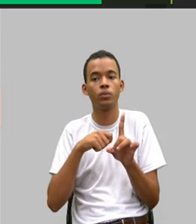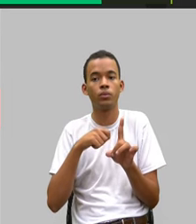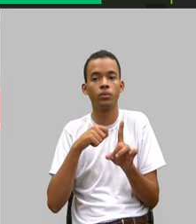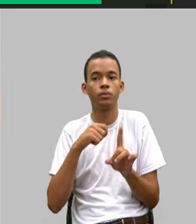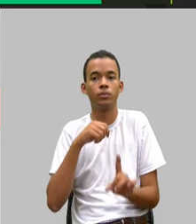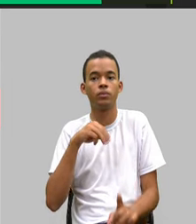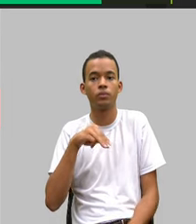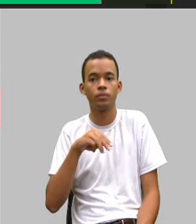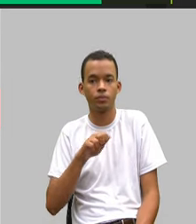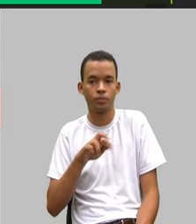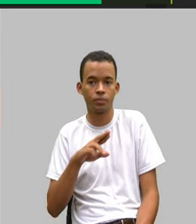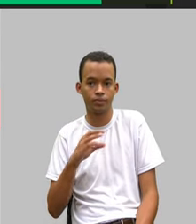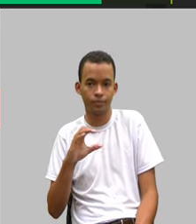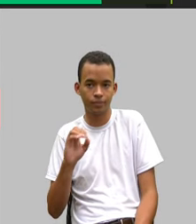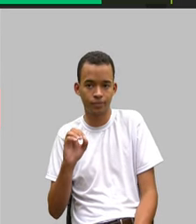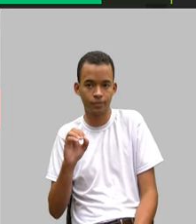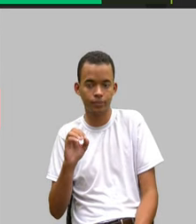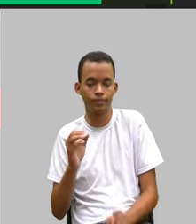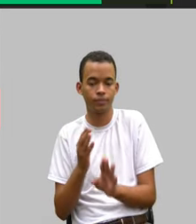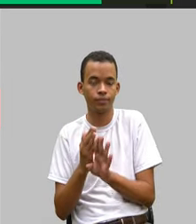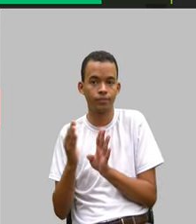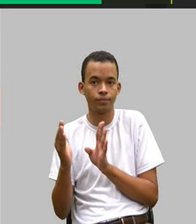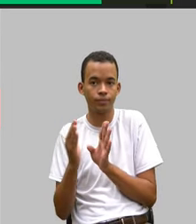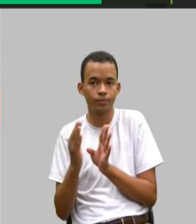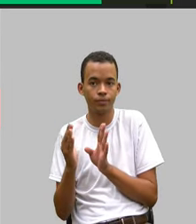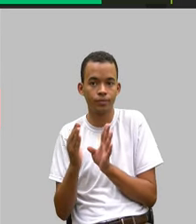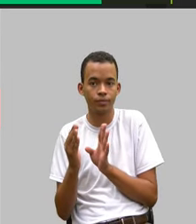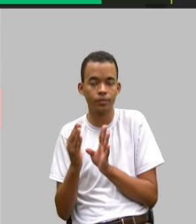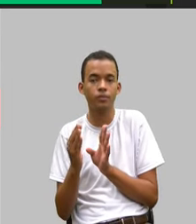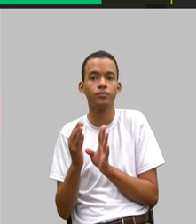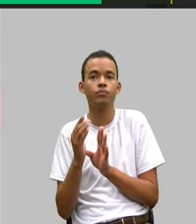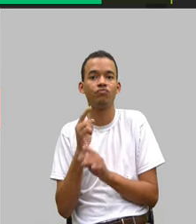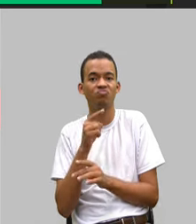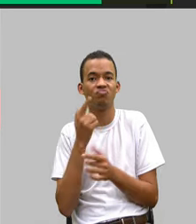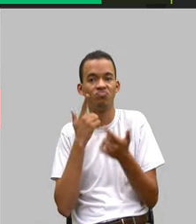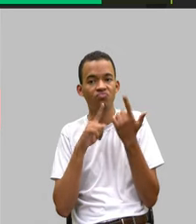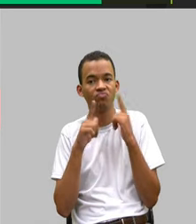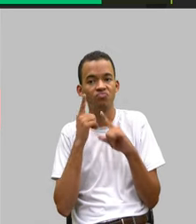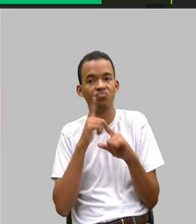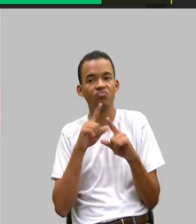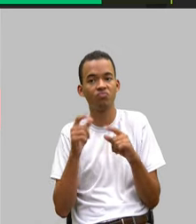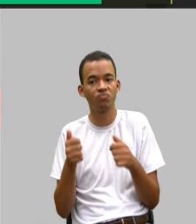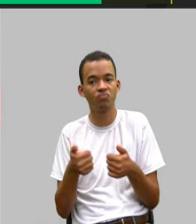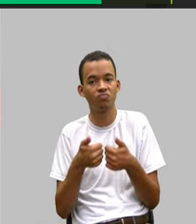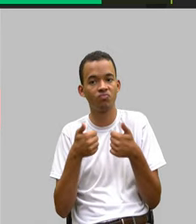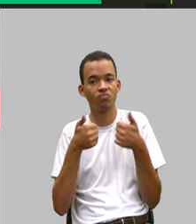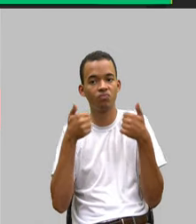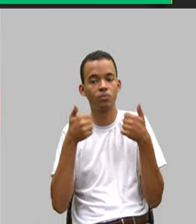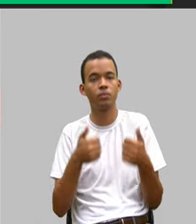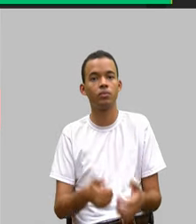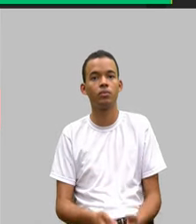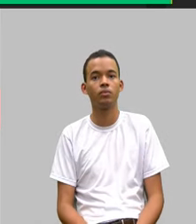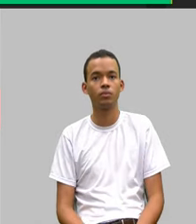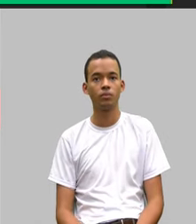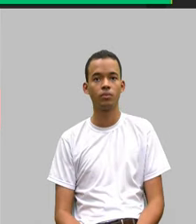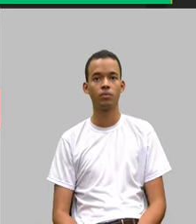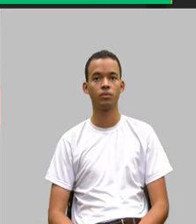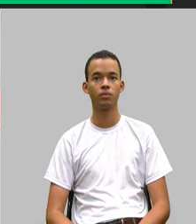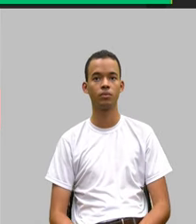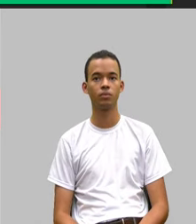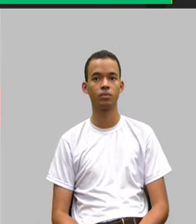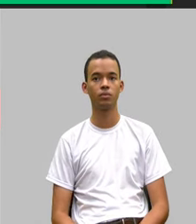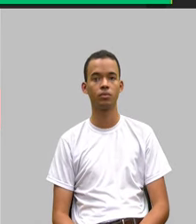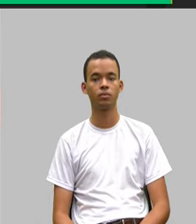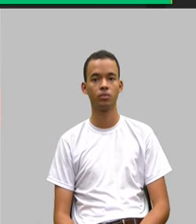gente tem num curto prazo né para esse paciente pode passar